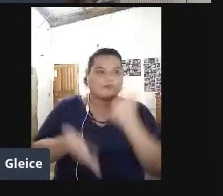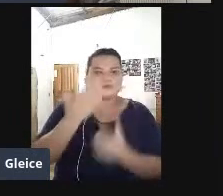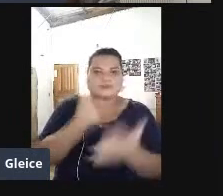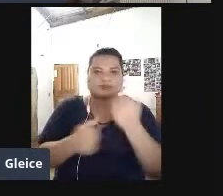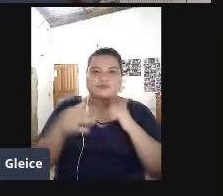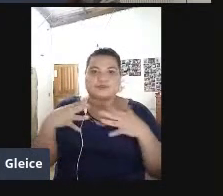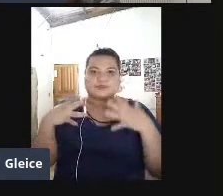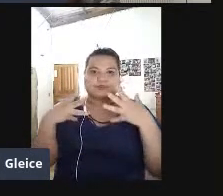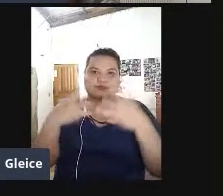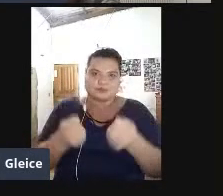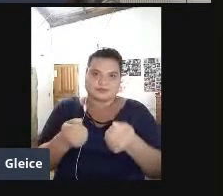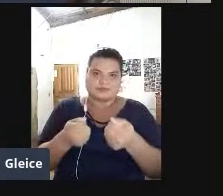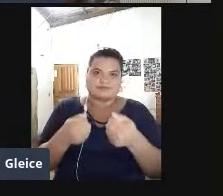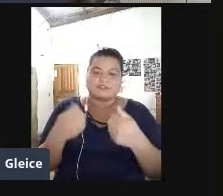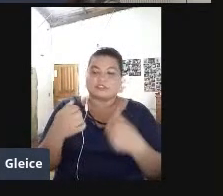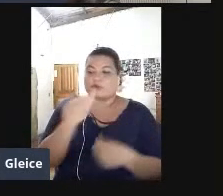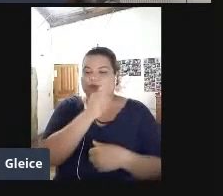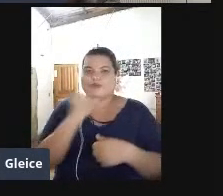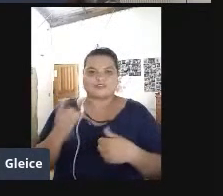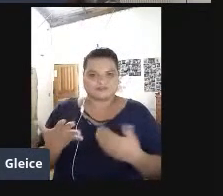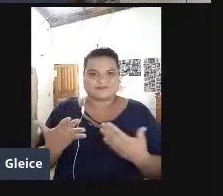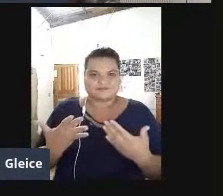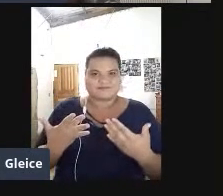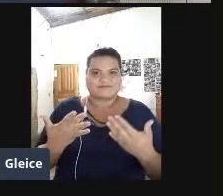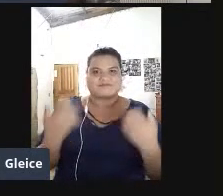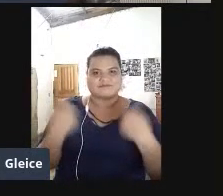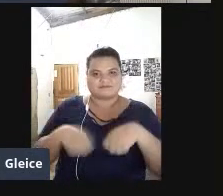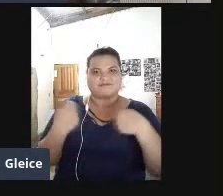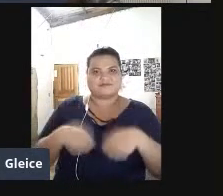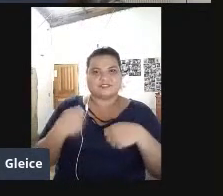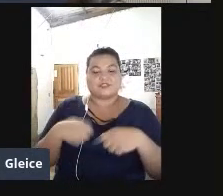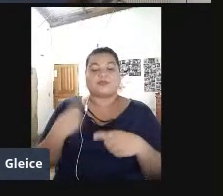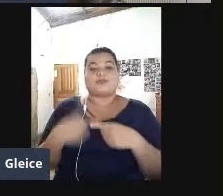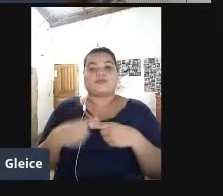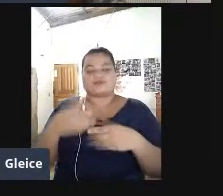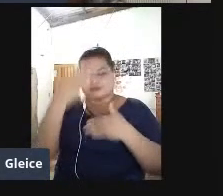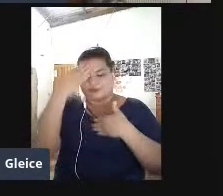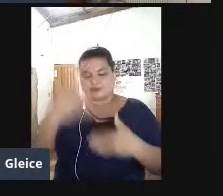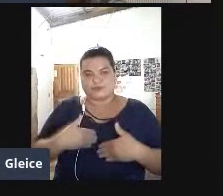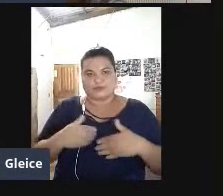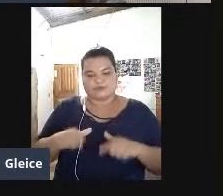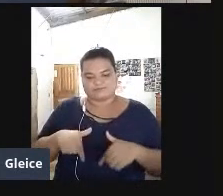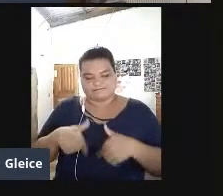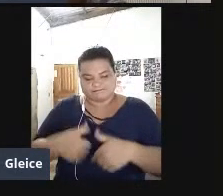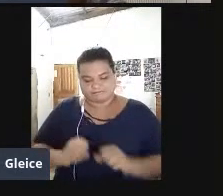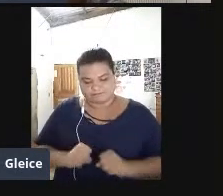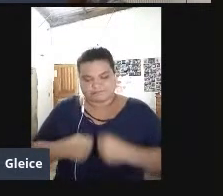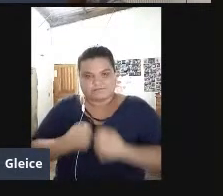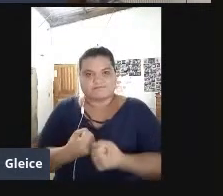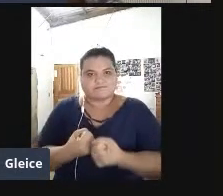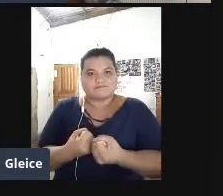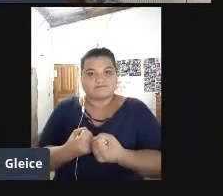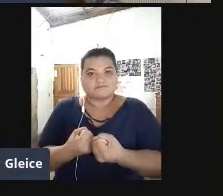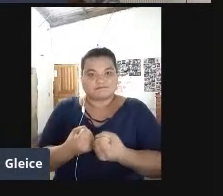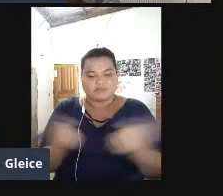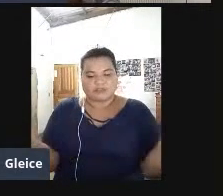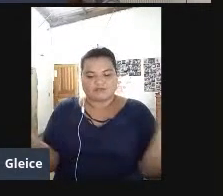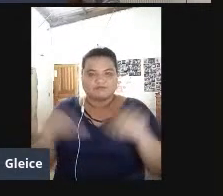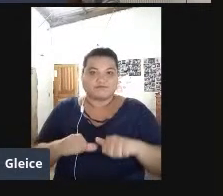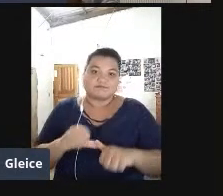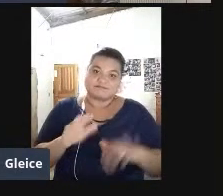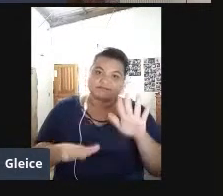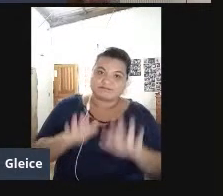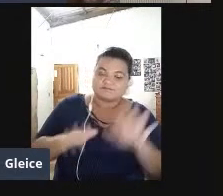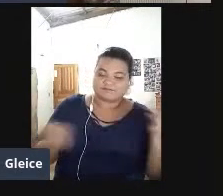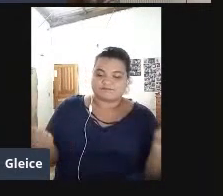sem substrato energético e proteico, ele trava uma luta pela sobrevivência fadada ao fracasso. Quantos diagnósticos